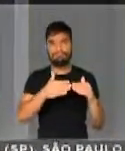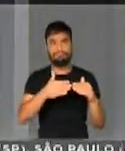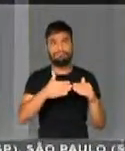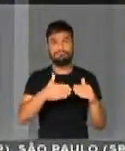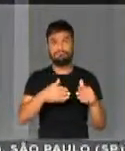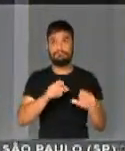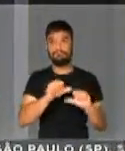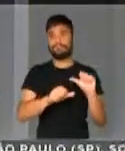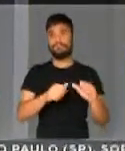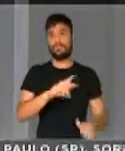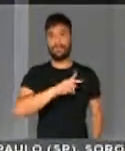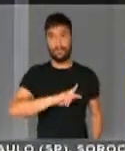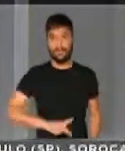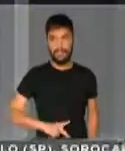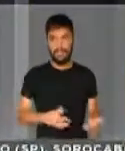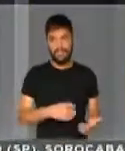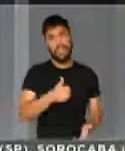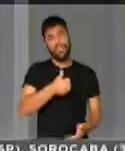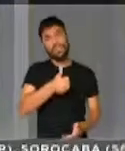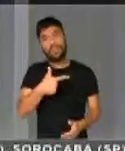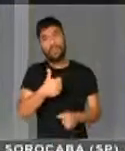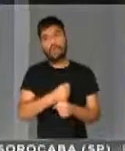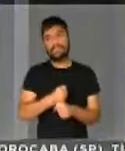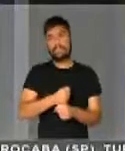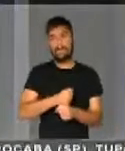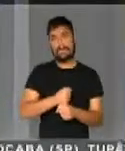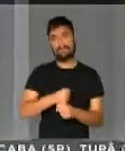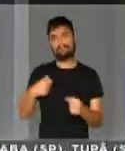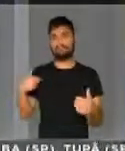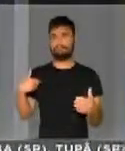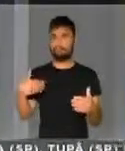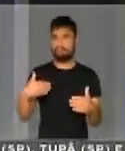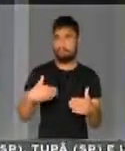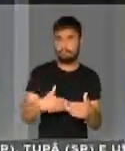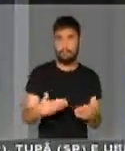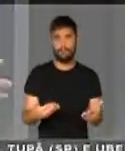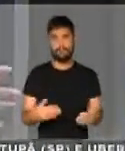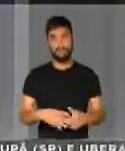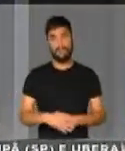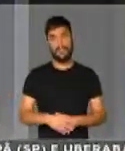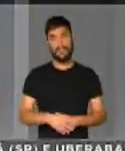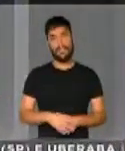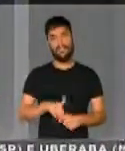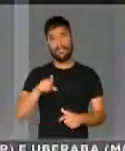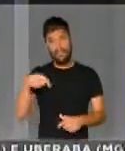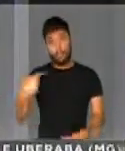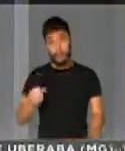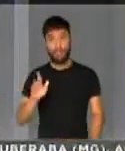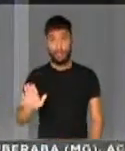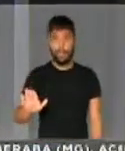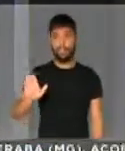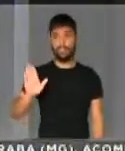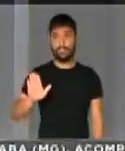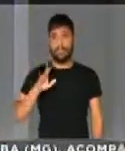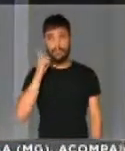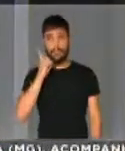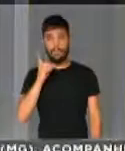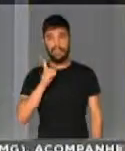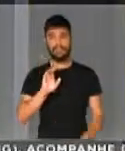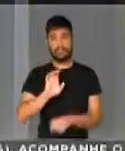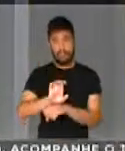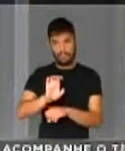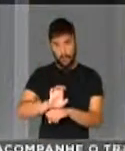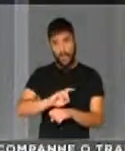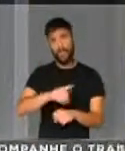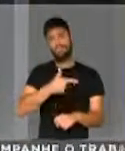Portanto, durante 12 anos estive naquela empresa. Posteriormente, saí candidato a deputado estadual, fiquei 28